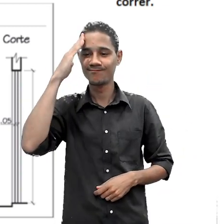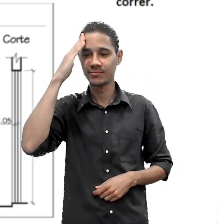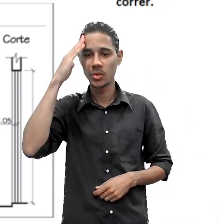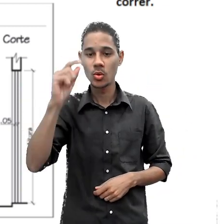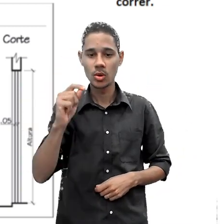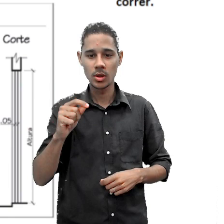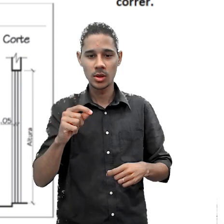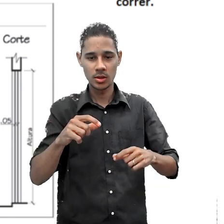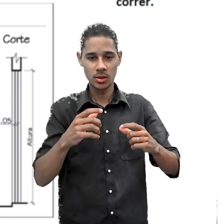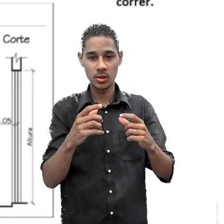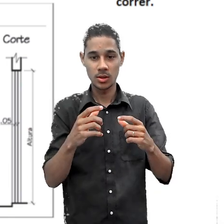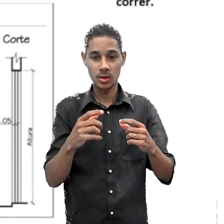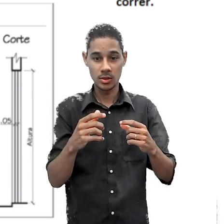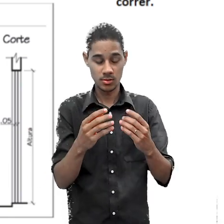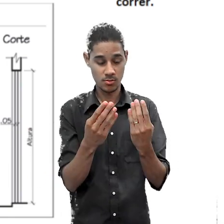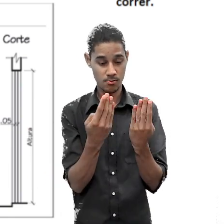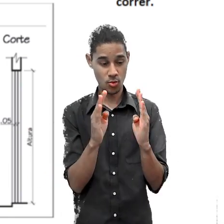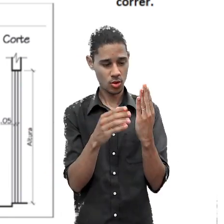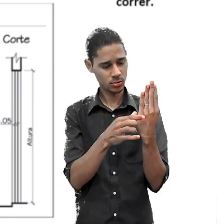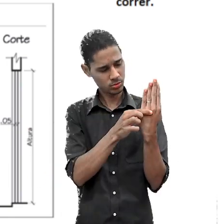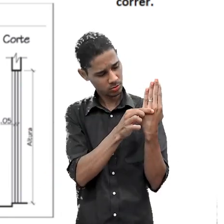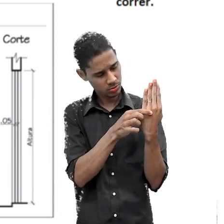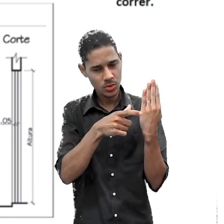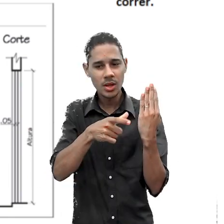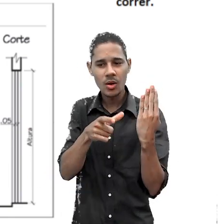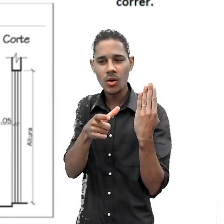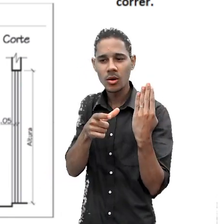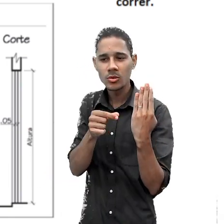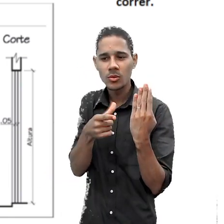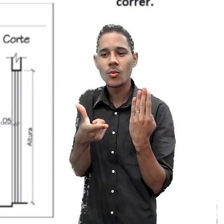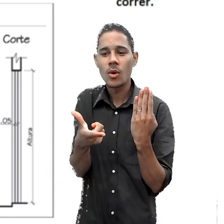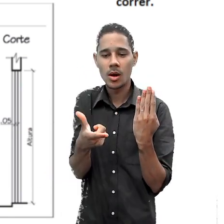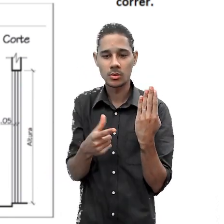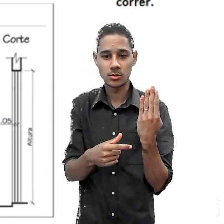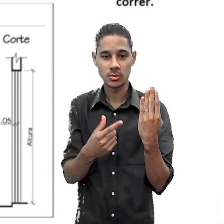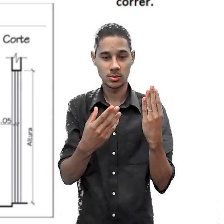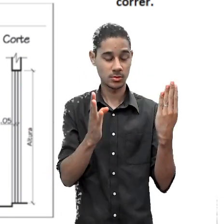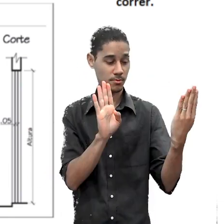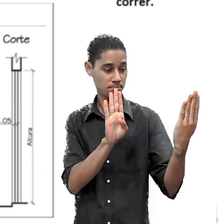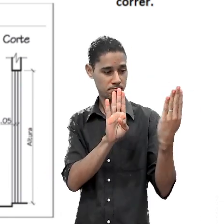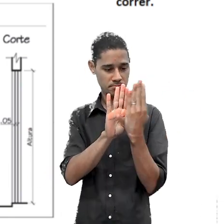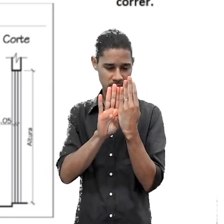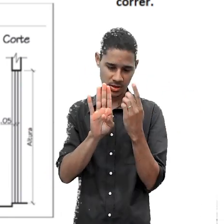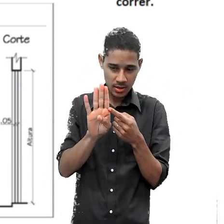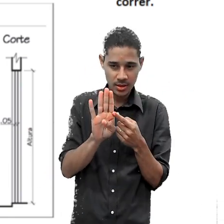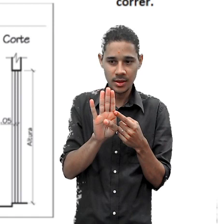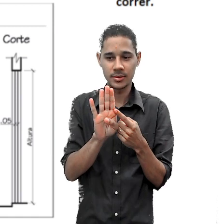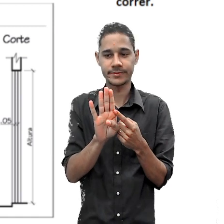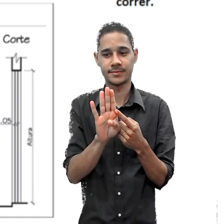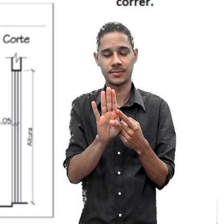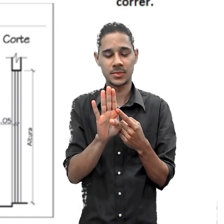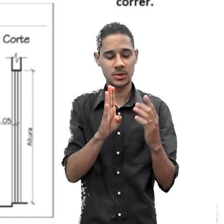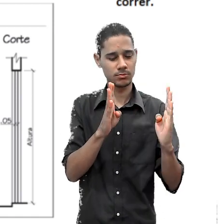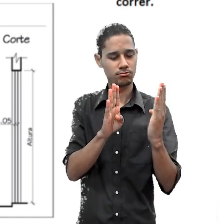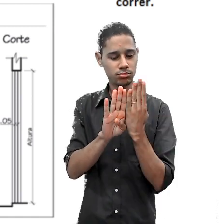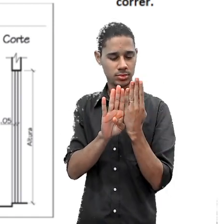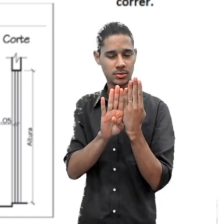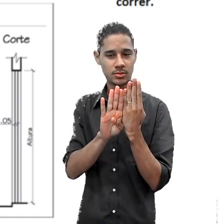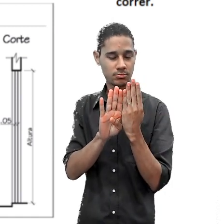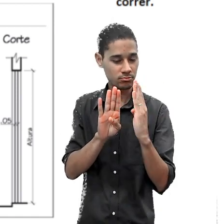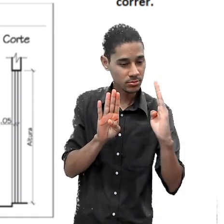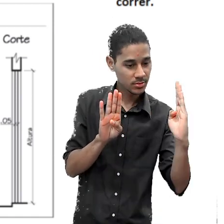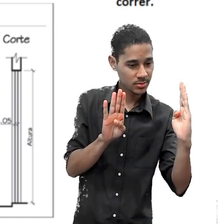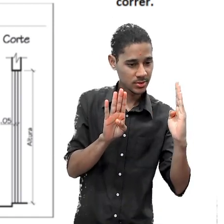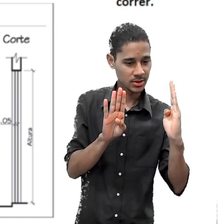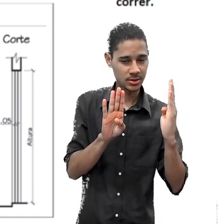espessura da folha da porta, né? O batedor da porta, onde ela vai parar, né? Ela para, você abre,